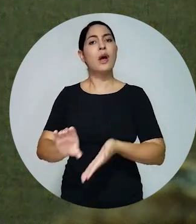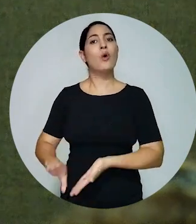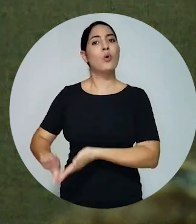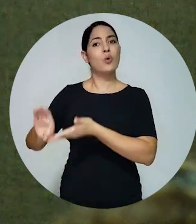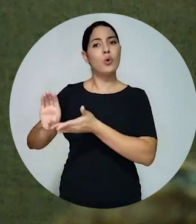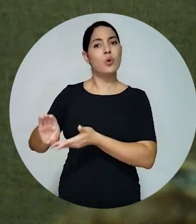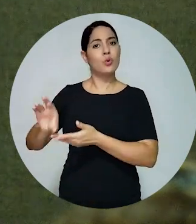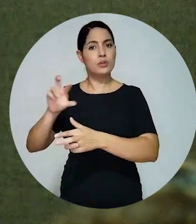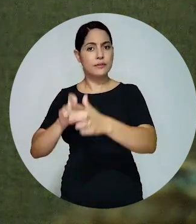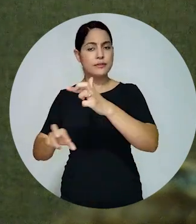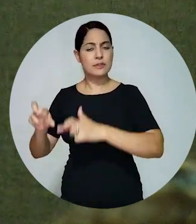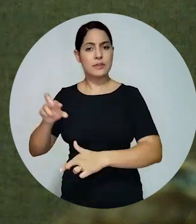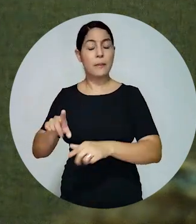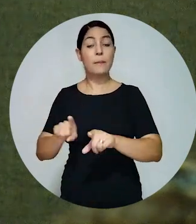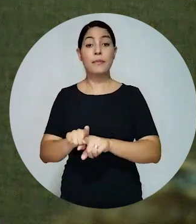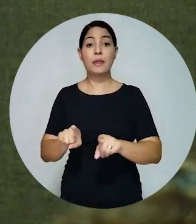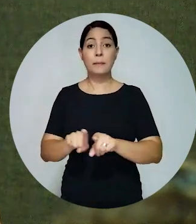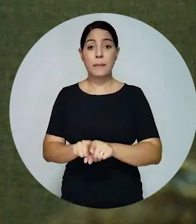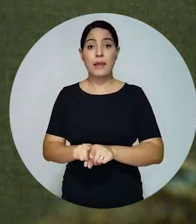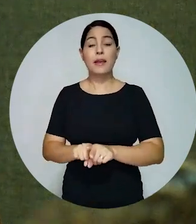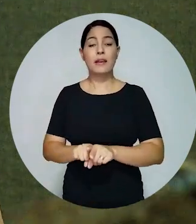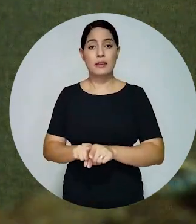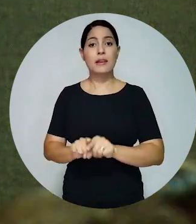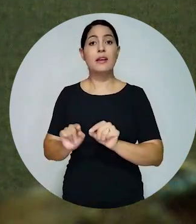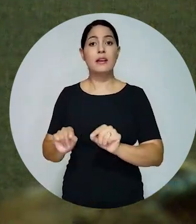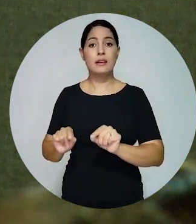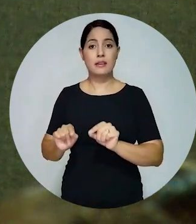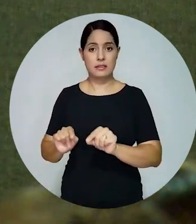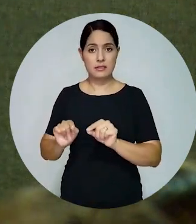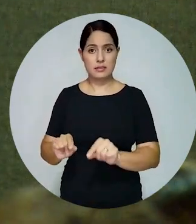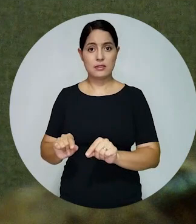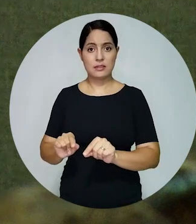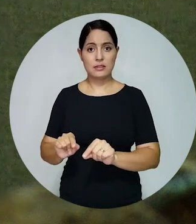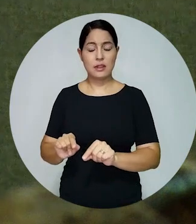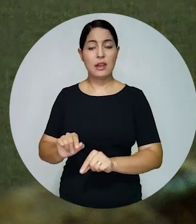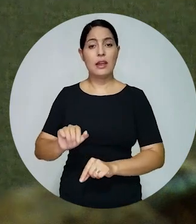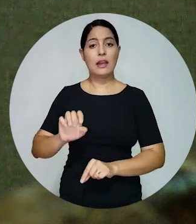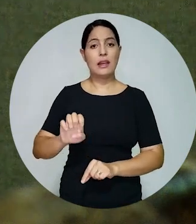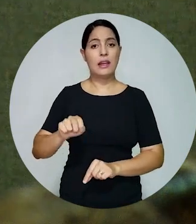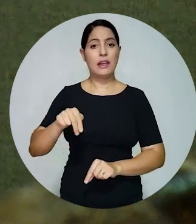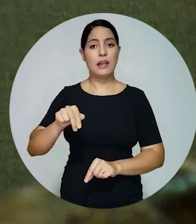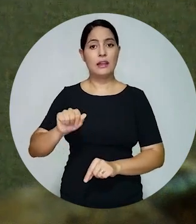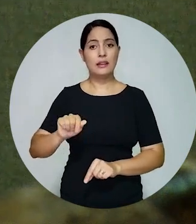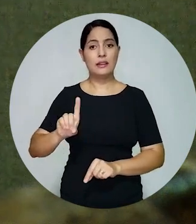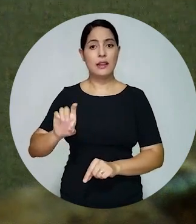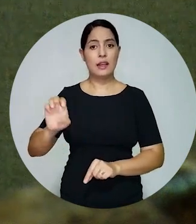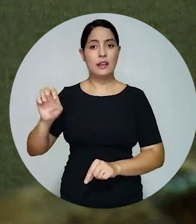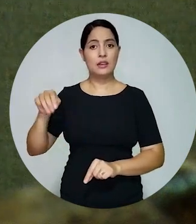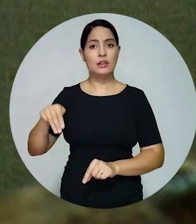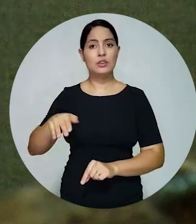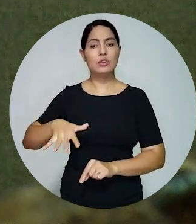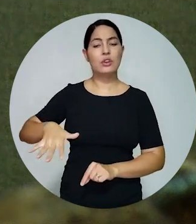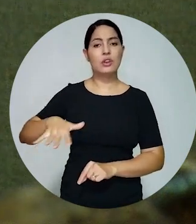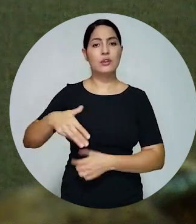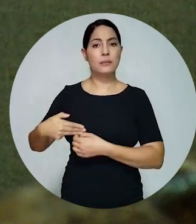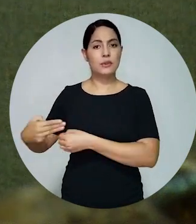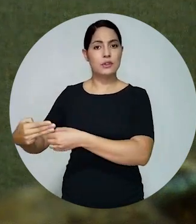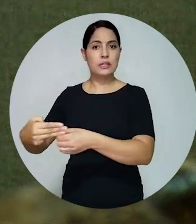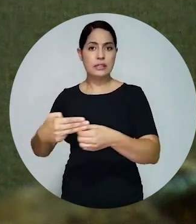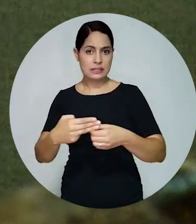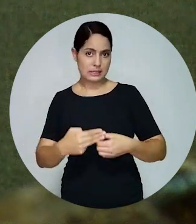conselho deliberativo, o conselho fiscal, a Escola Nacional de Direito Municipal, a